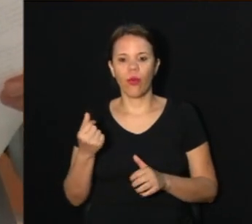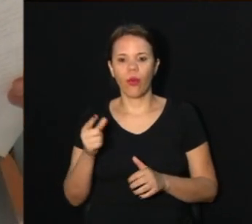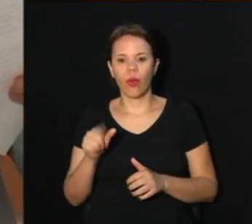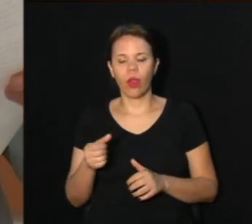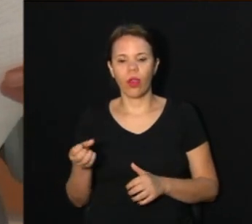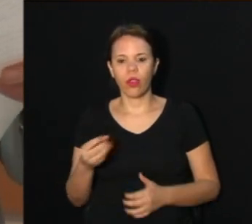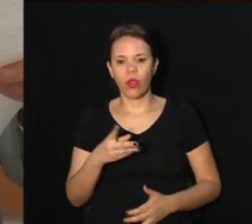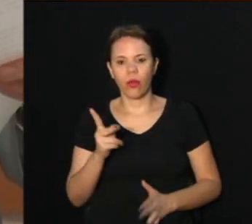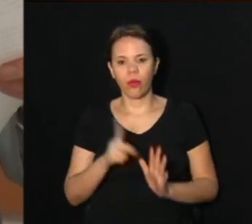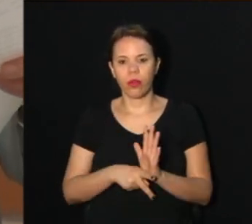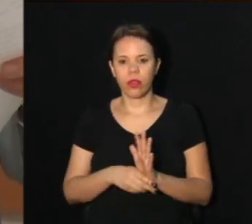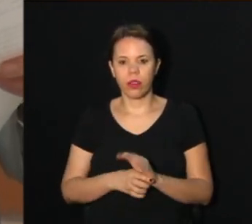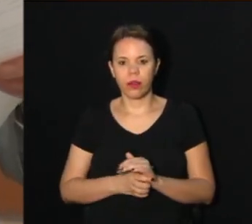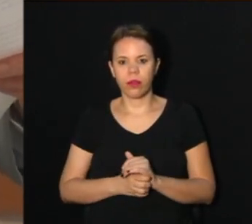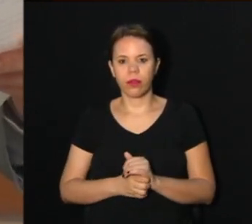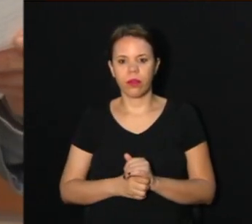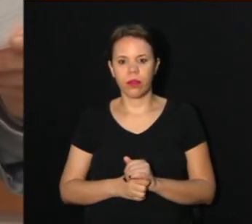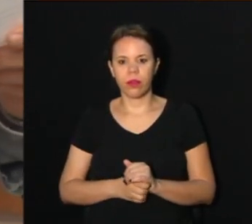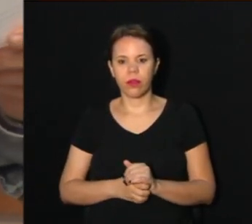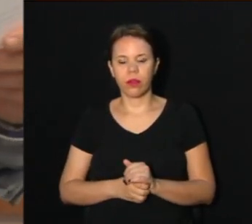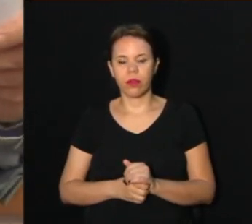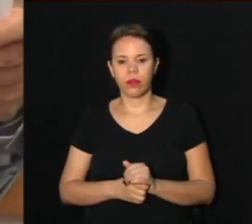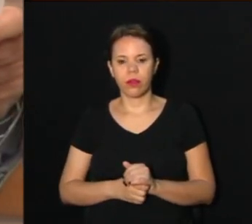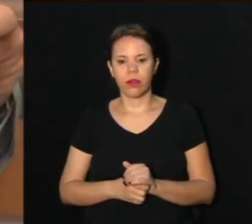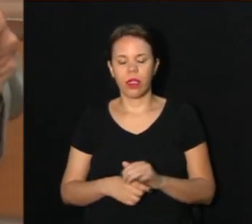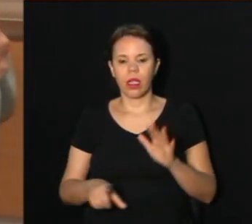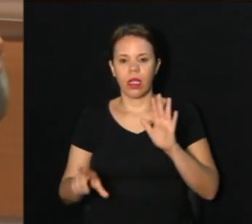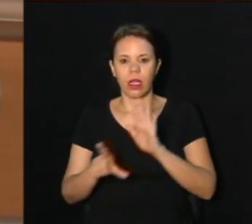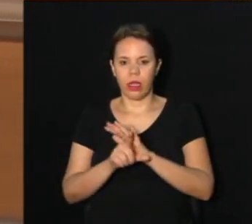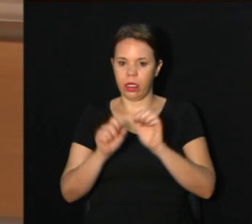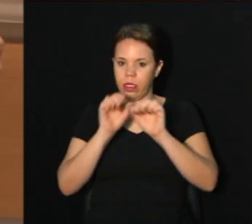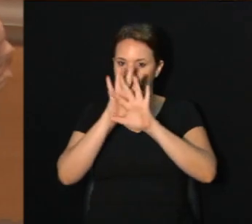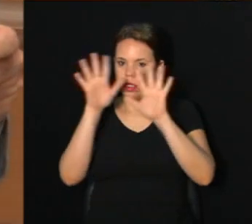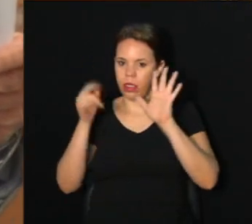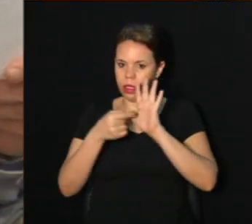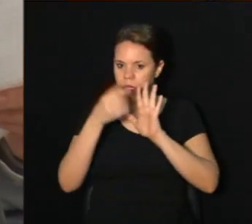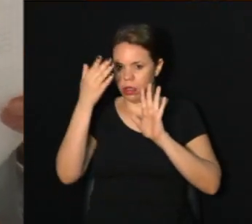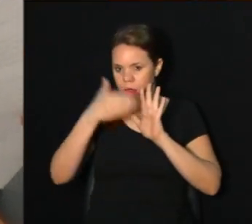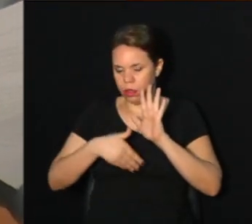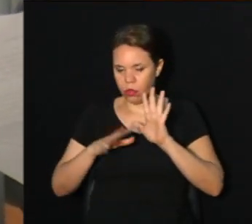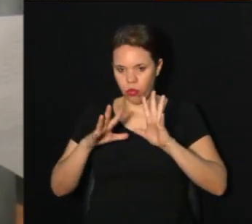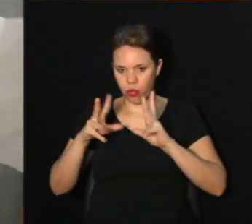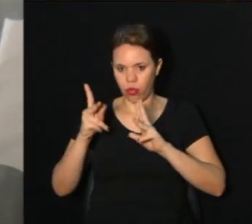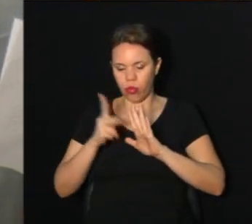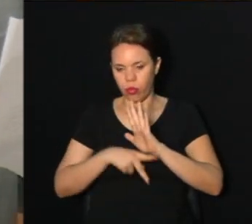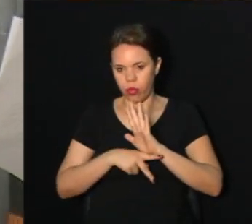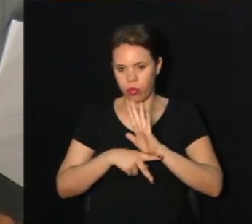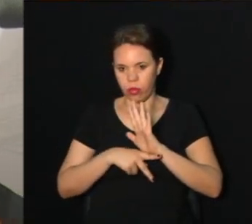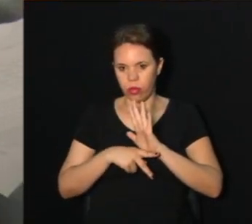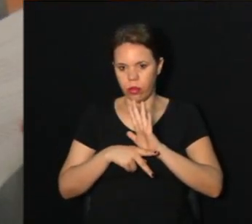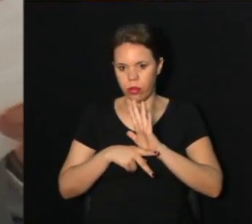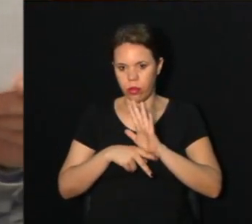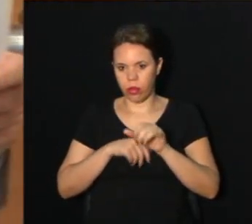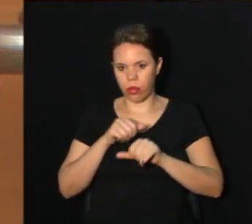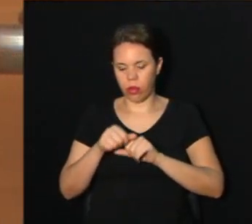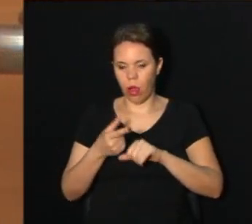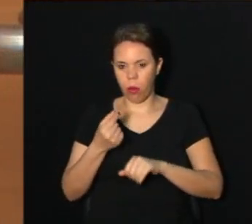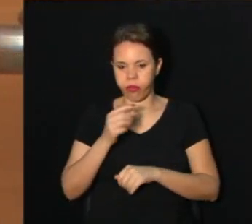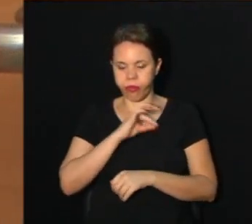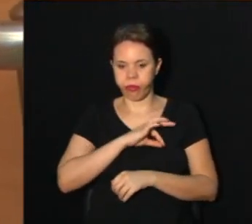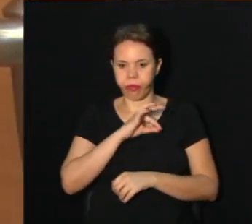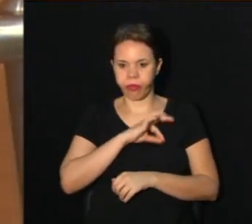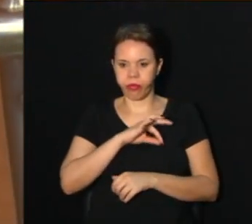novo projeto. A lei da transparência diz que todo projeto que mexa com